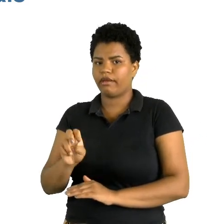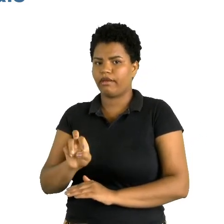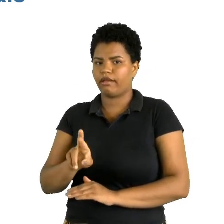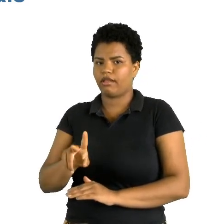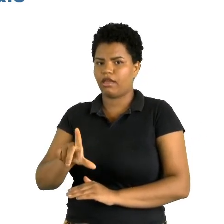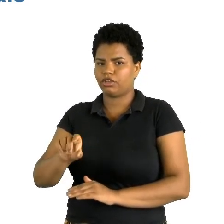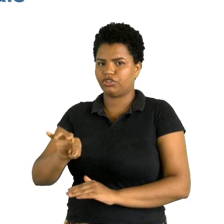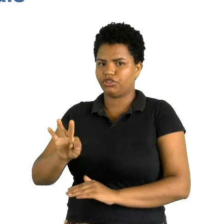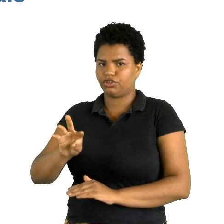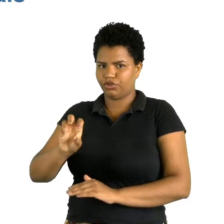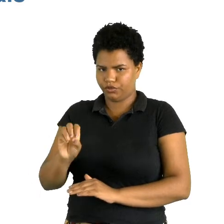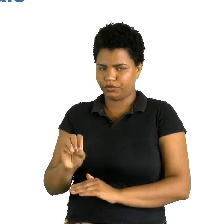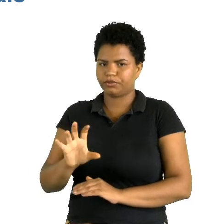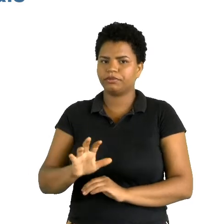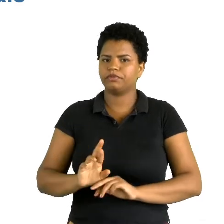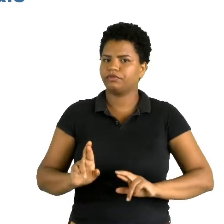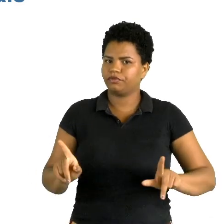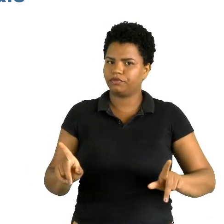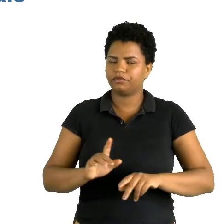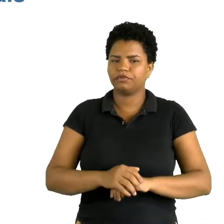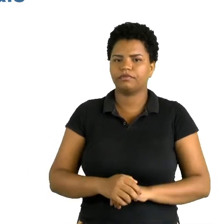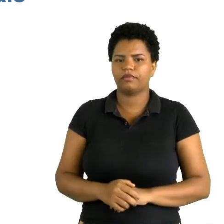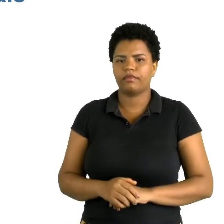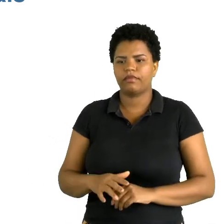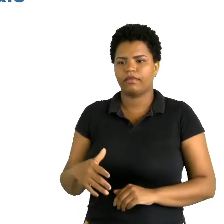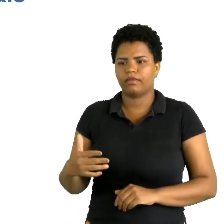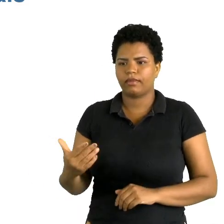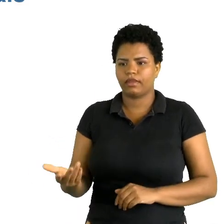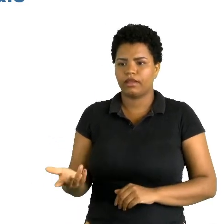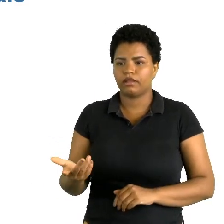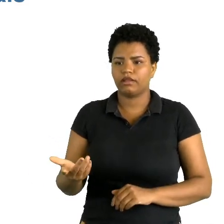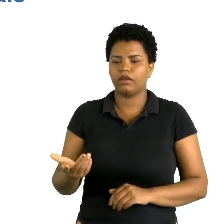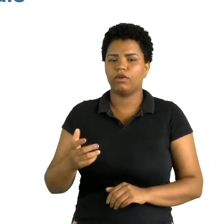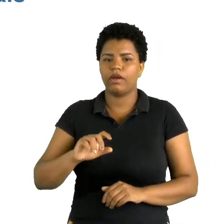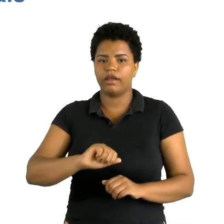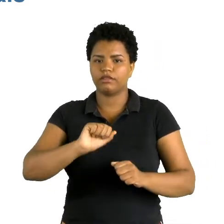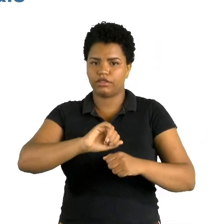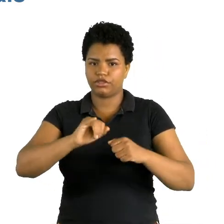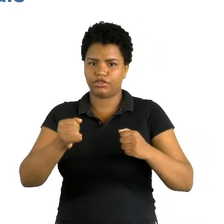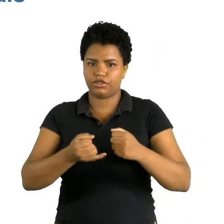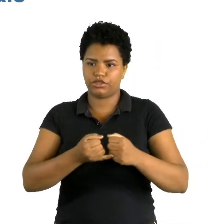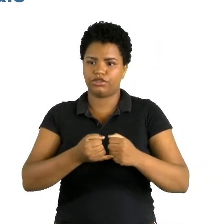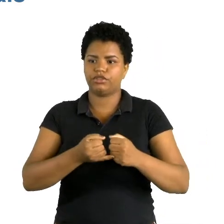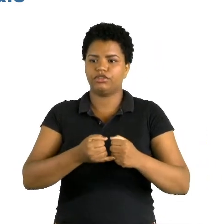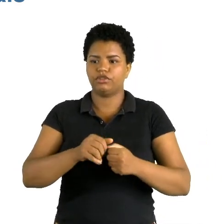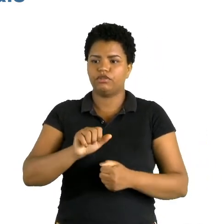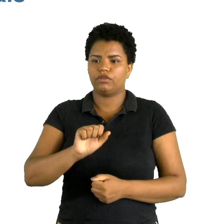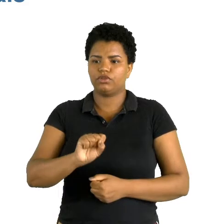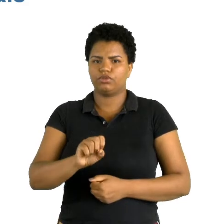guys? Então, aqui nós estamos na forma superlativa dos adjetivos. Than,